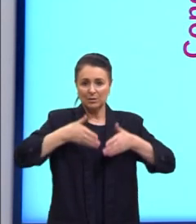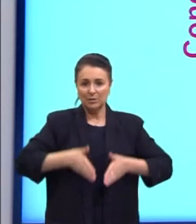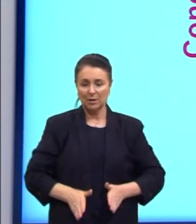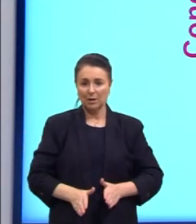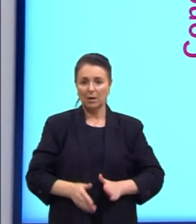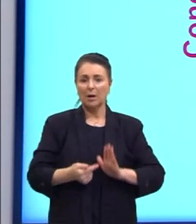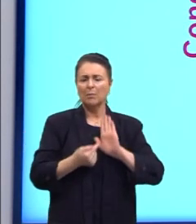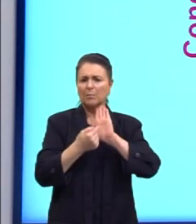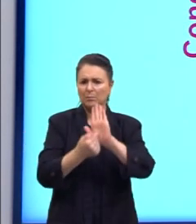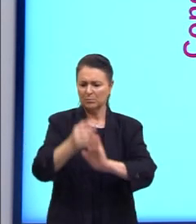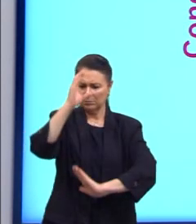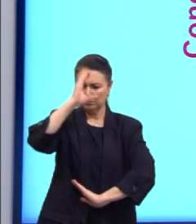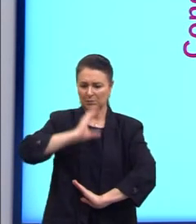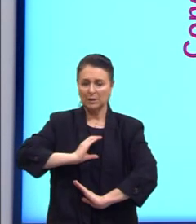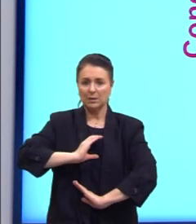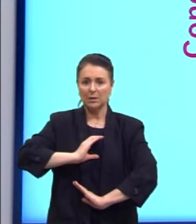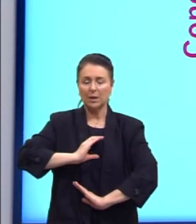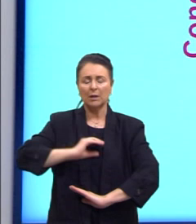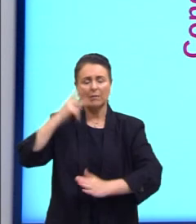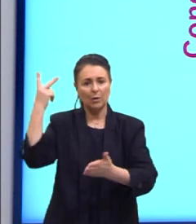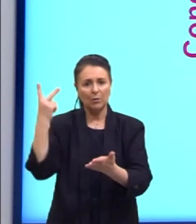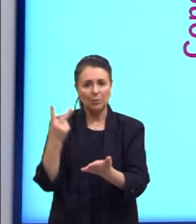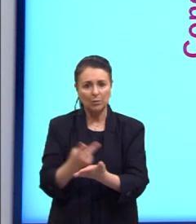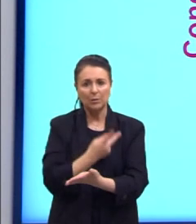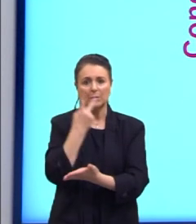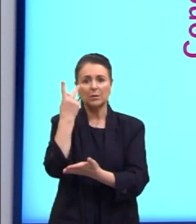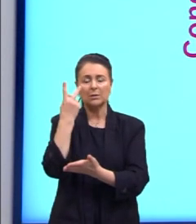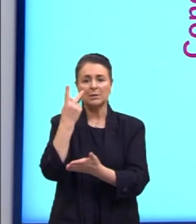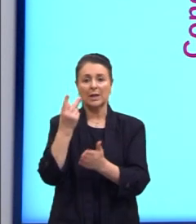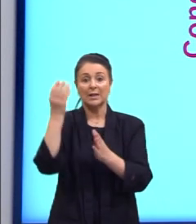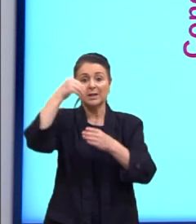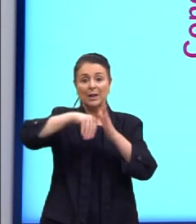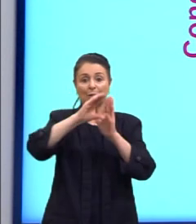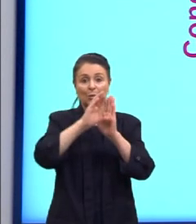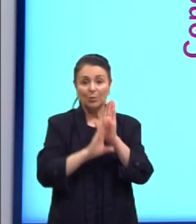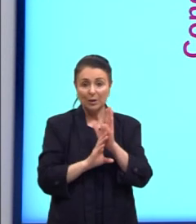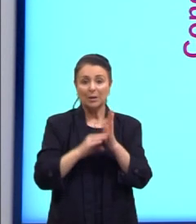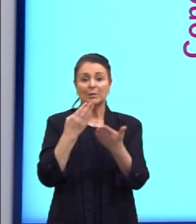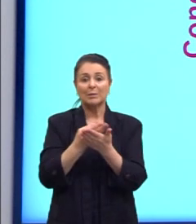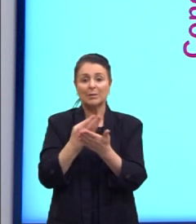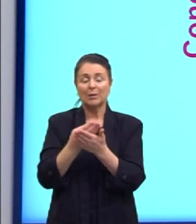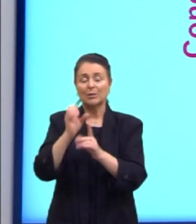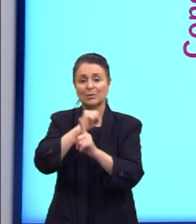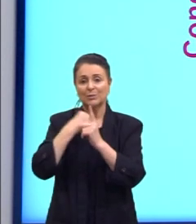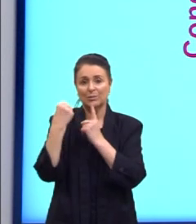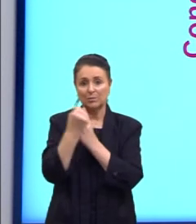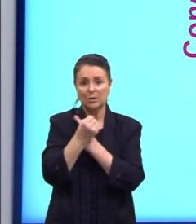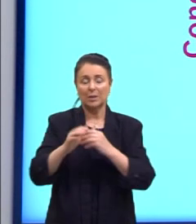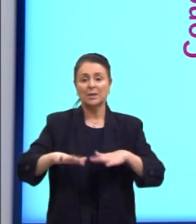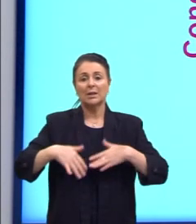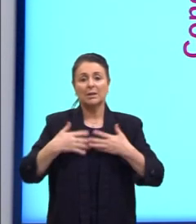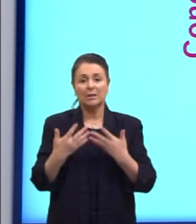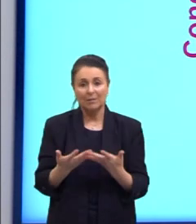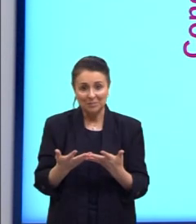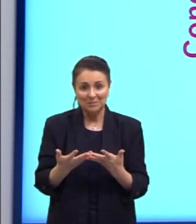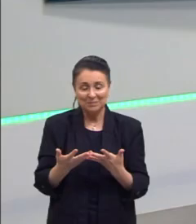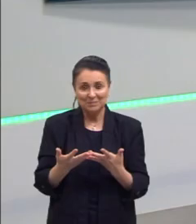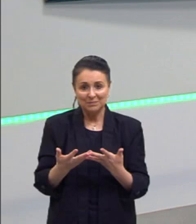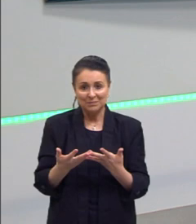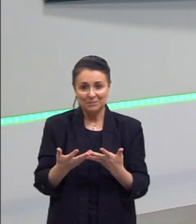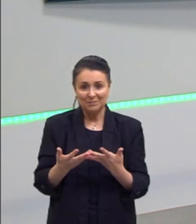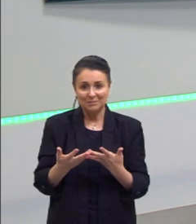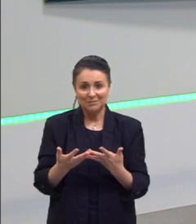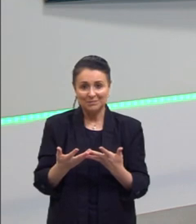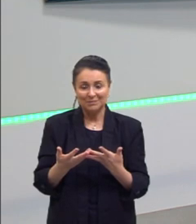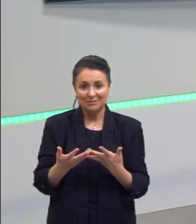a preservação da cidadania, os quais irão acontecer tanto extracurricularmente quanto nas aulas de sociologia. Então, diante